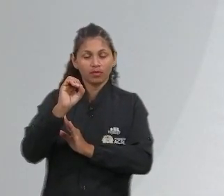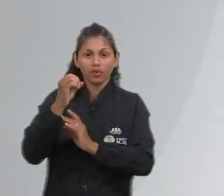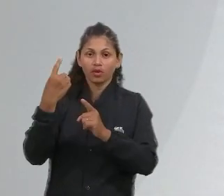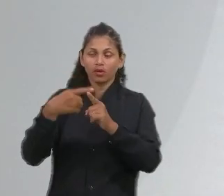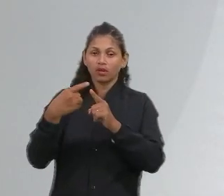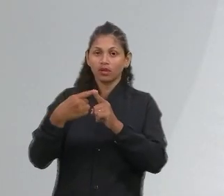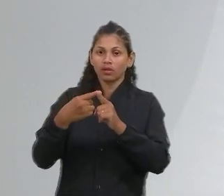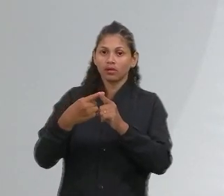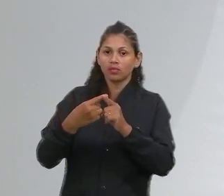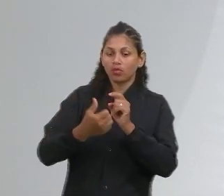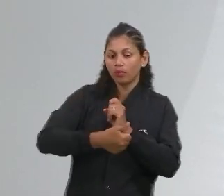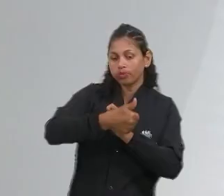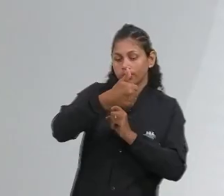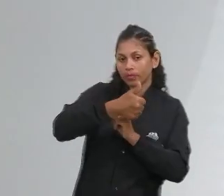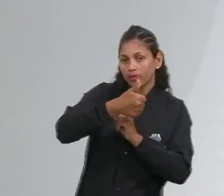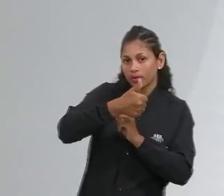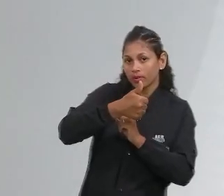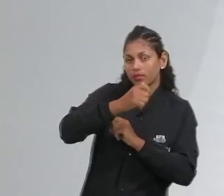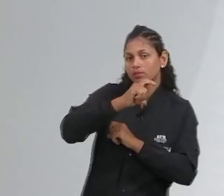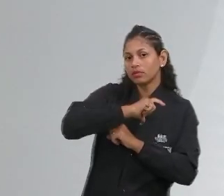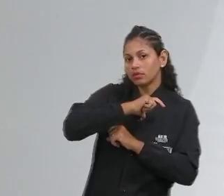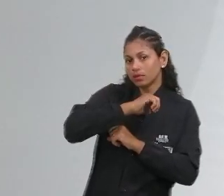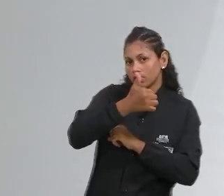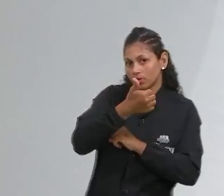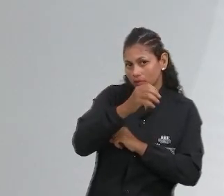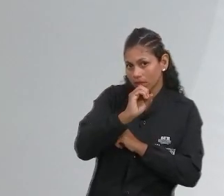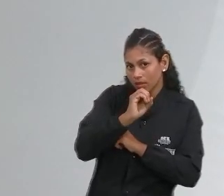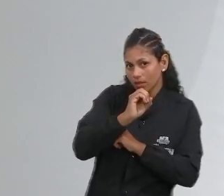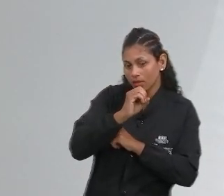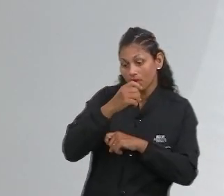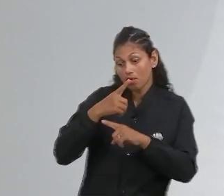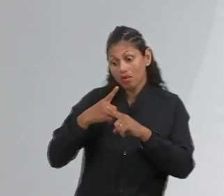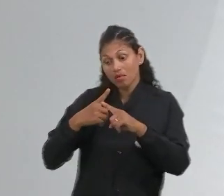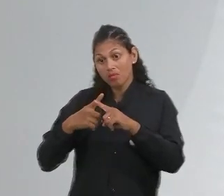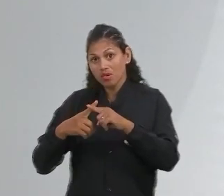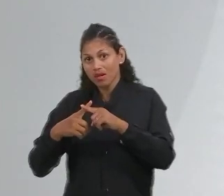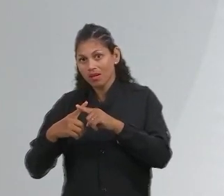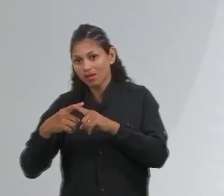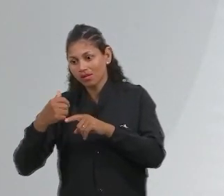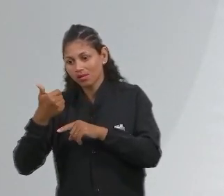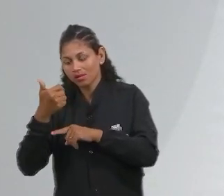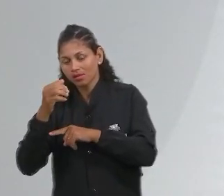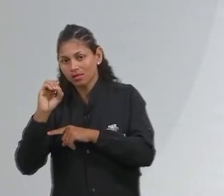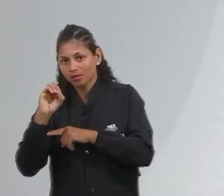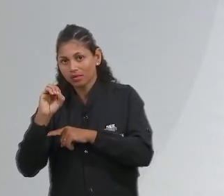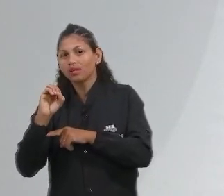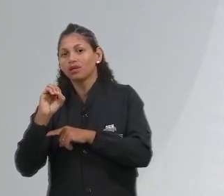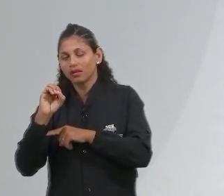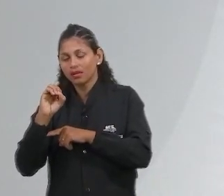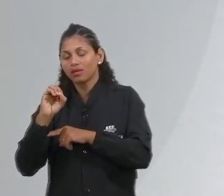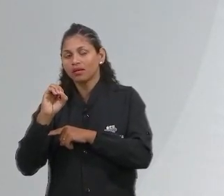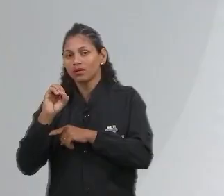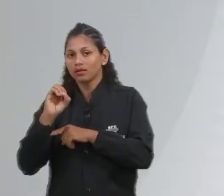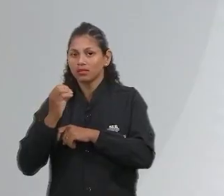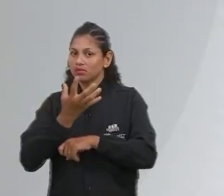carbonos no segundo ácido, não vai ser o número de carbonos que vai ser a